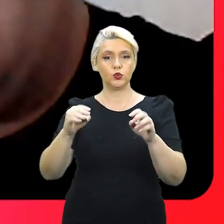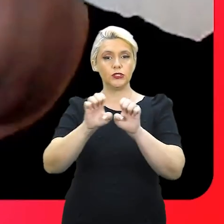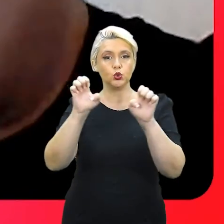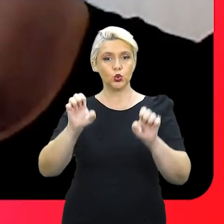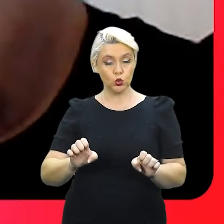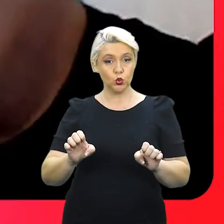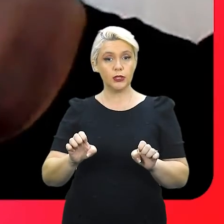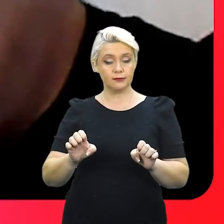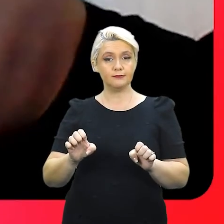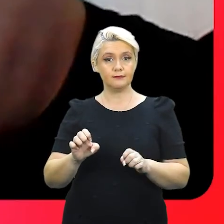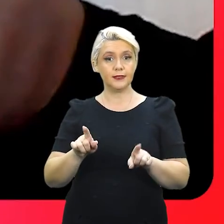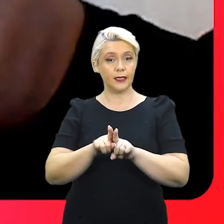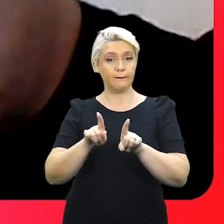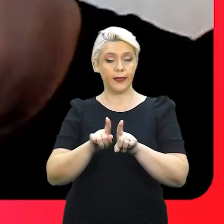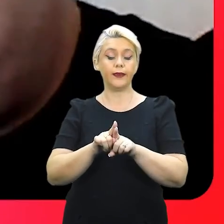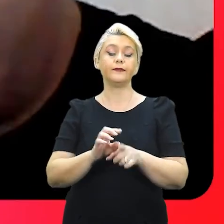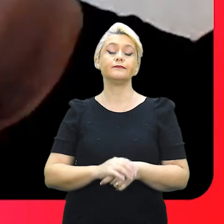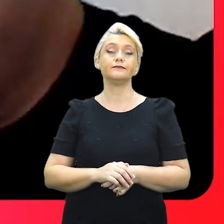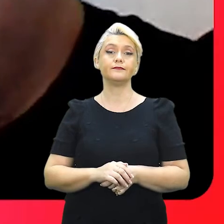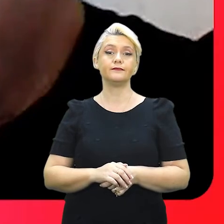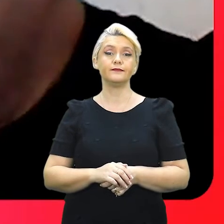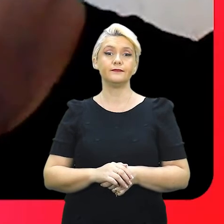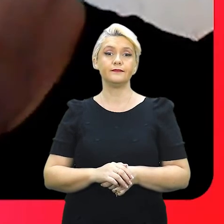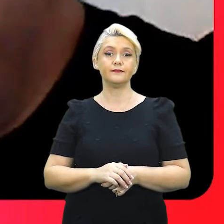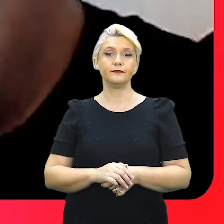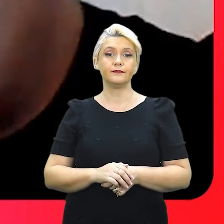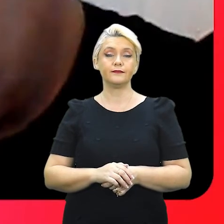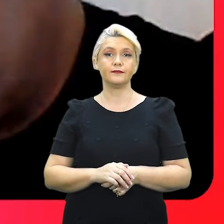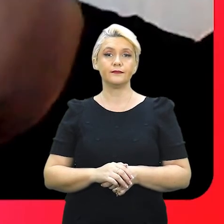Infraestrutura como o